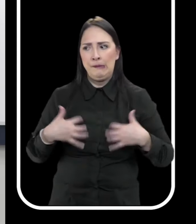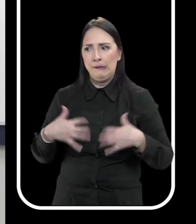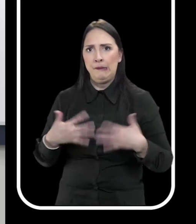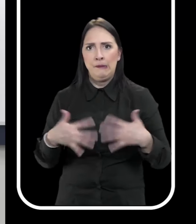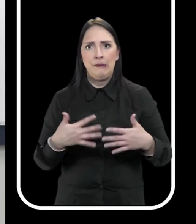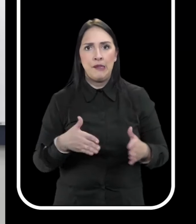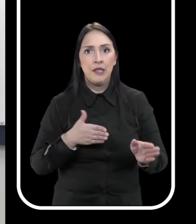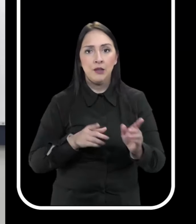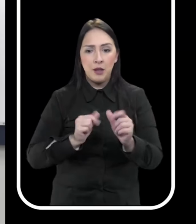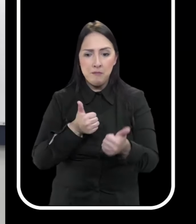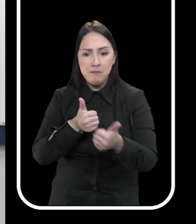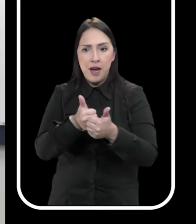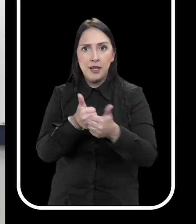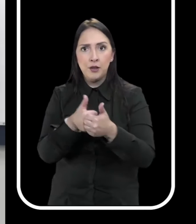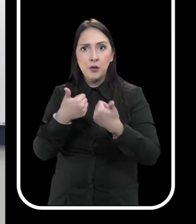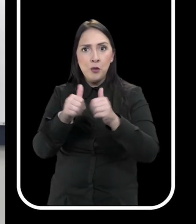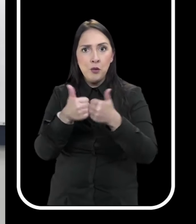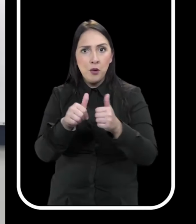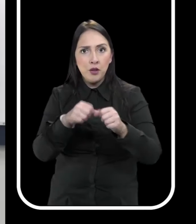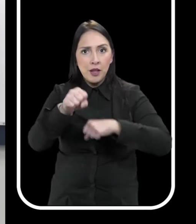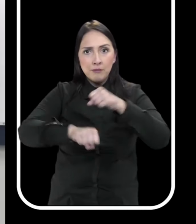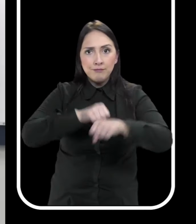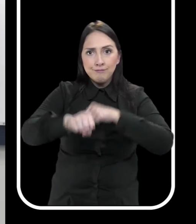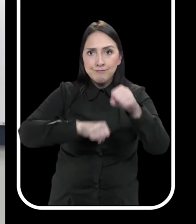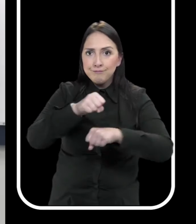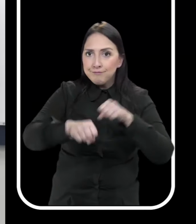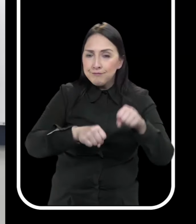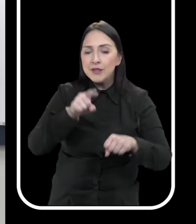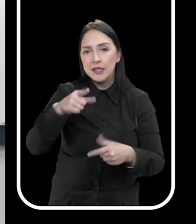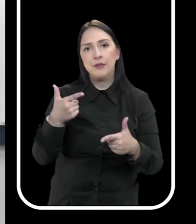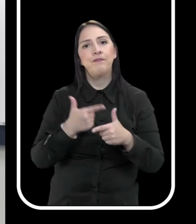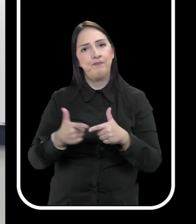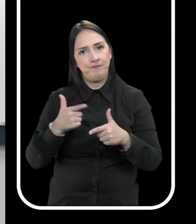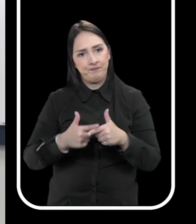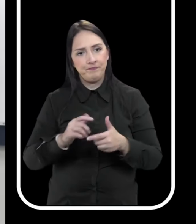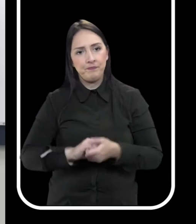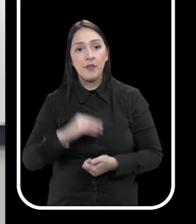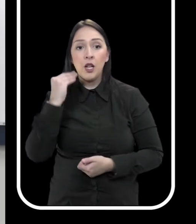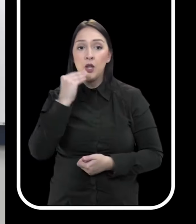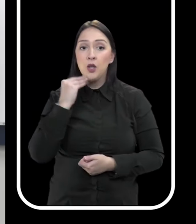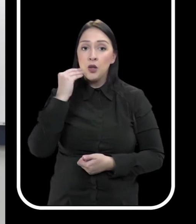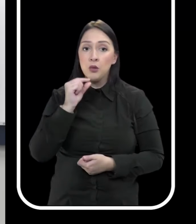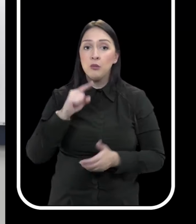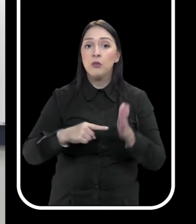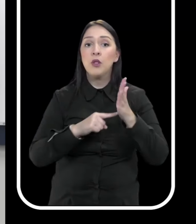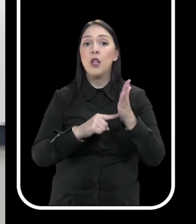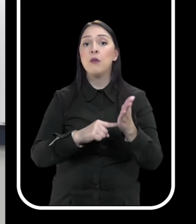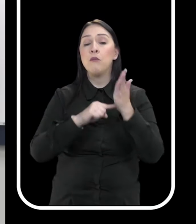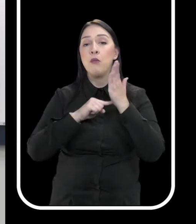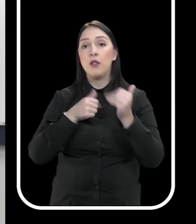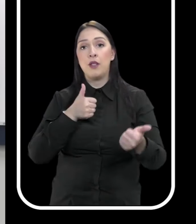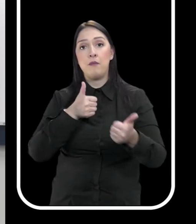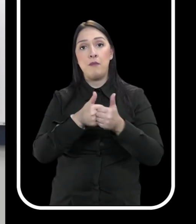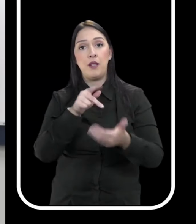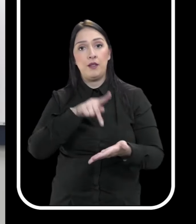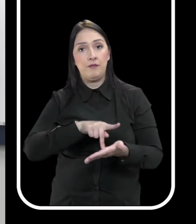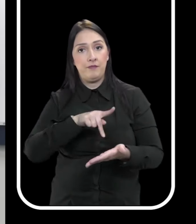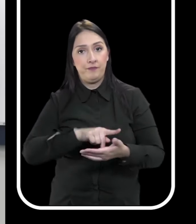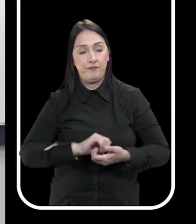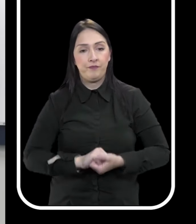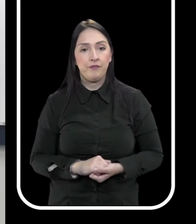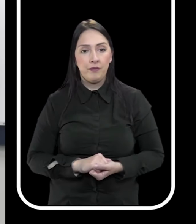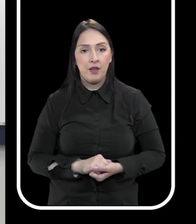hora de passar do lado do ciclista, realmente é um problema. Então, o simulador, ele traz muito próximo